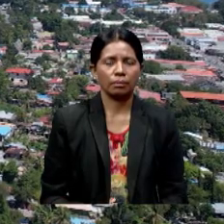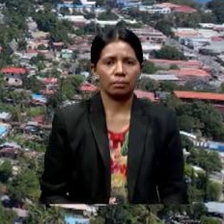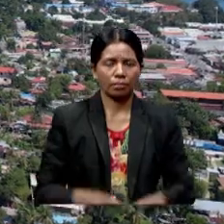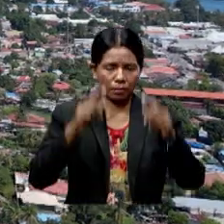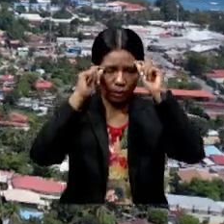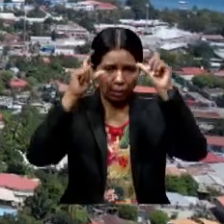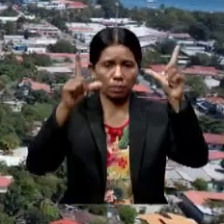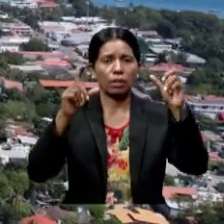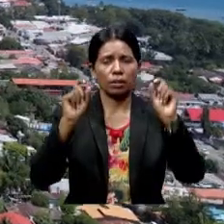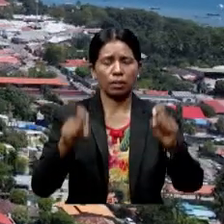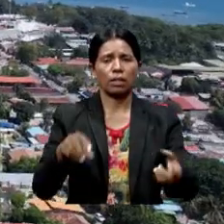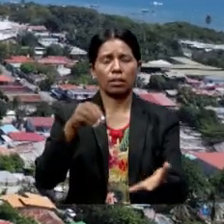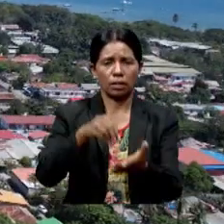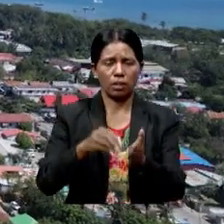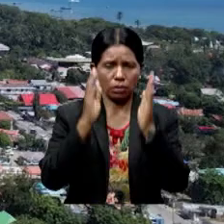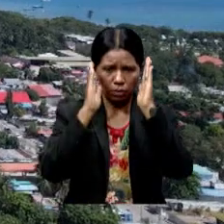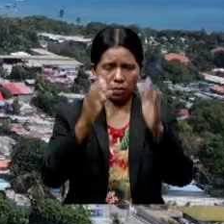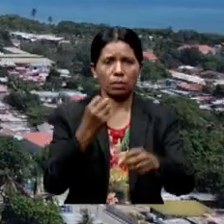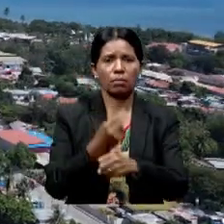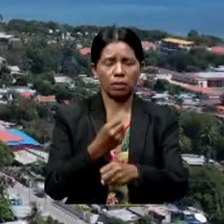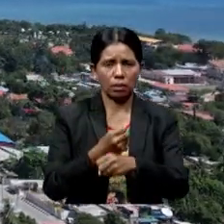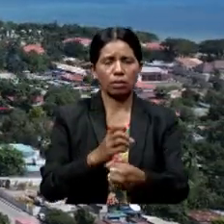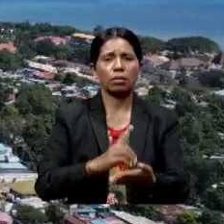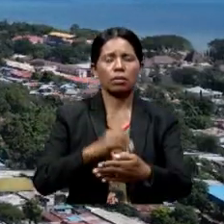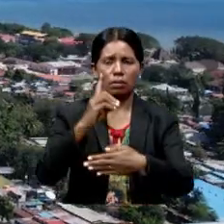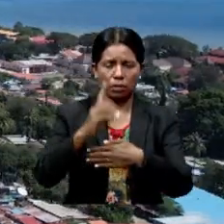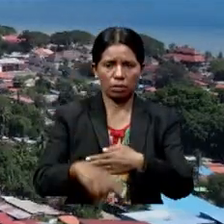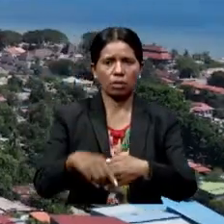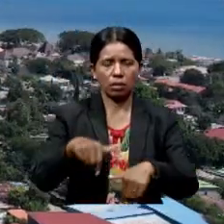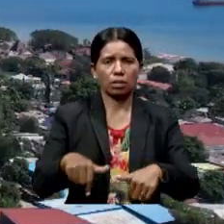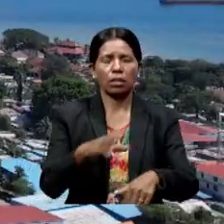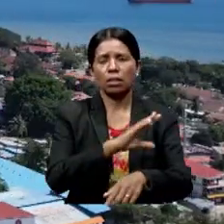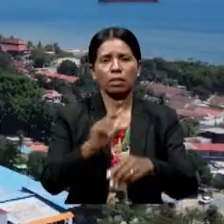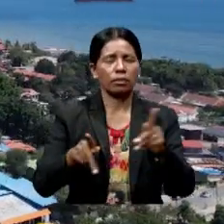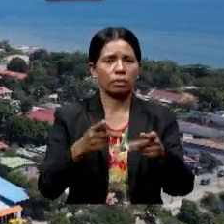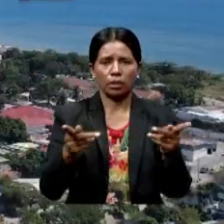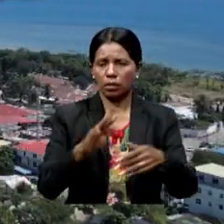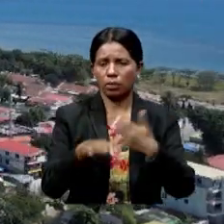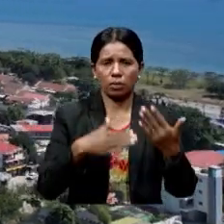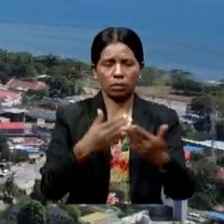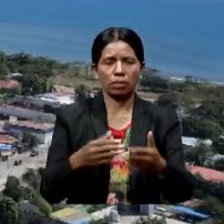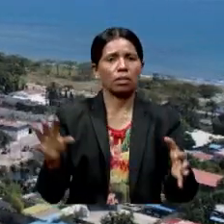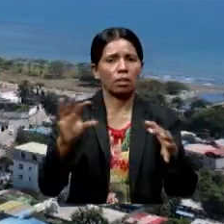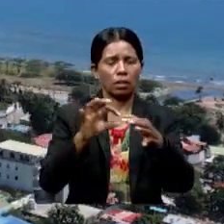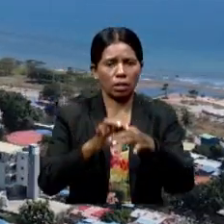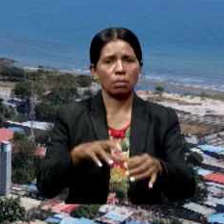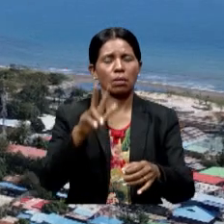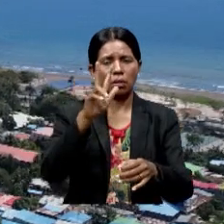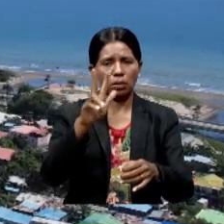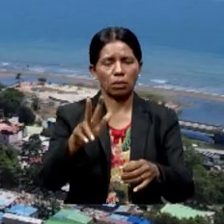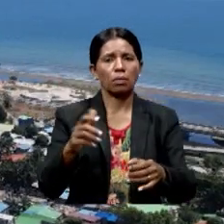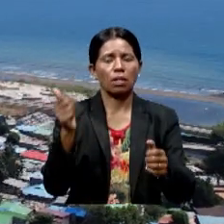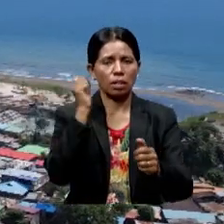Timor-Leste tem que tal atenção na CAS a tu desenvolve na condição interna e respeito roto-roto, liga ao pilar tolo nebe ASEAN